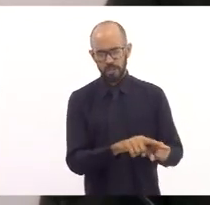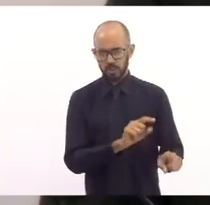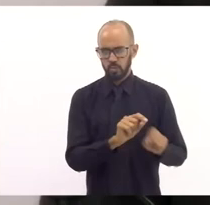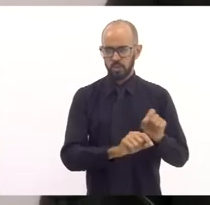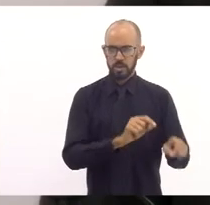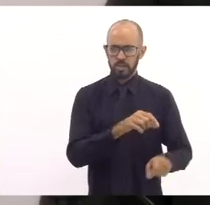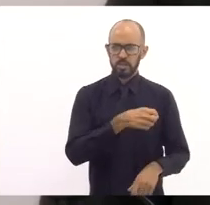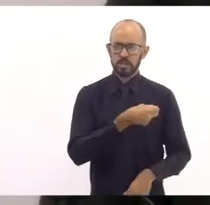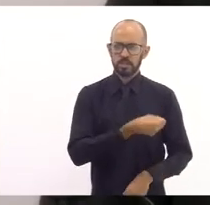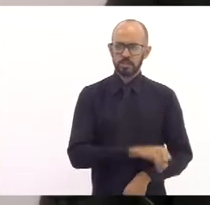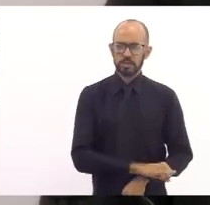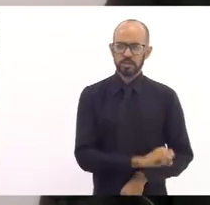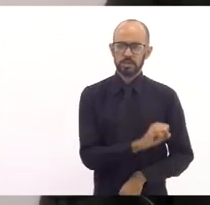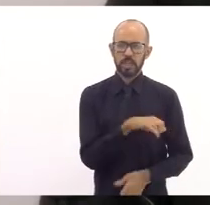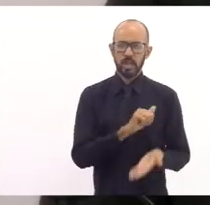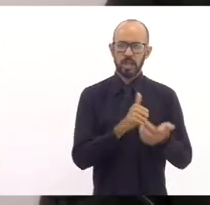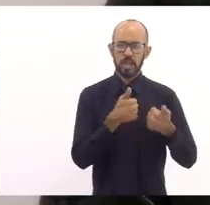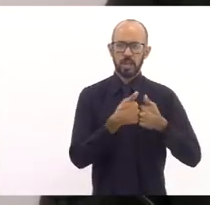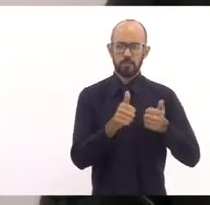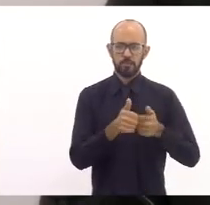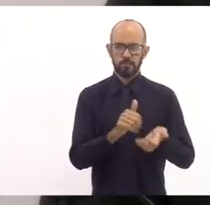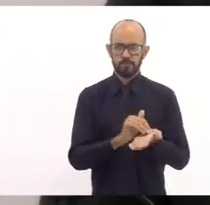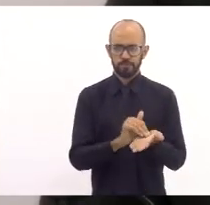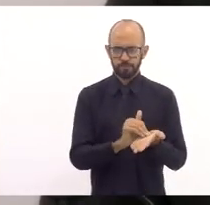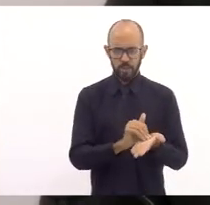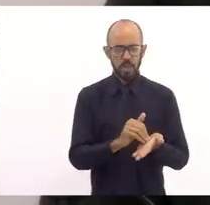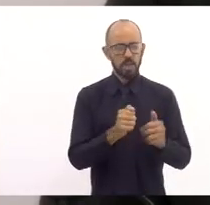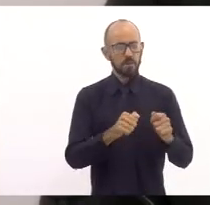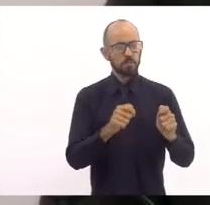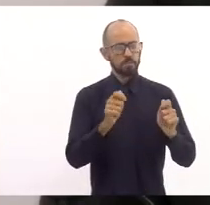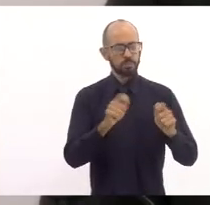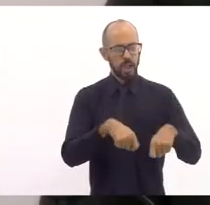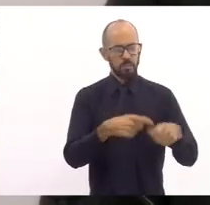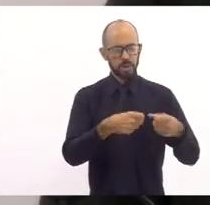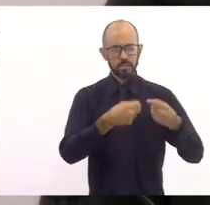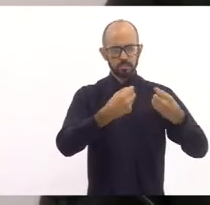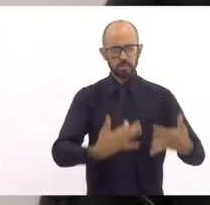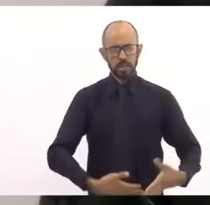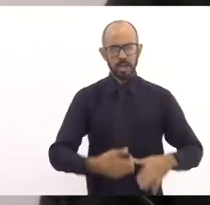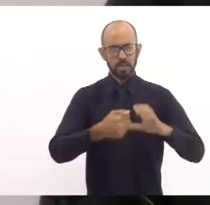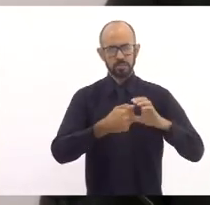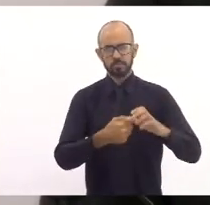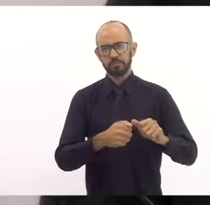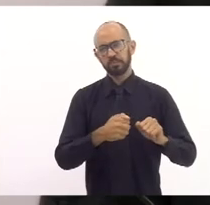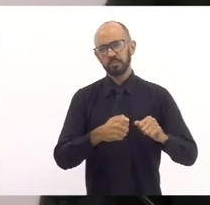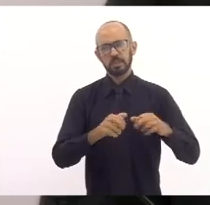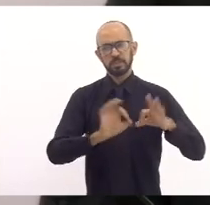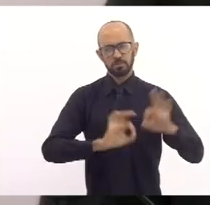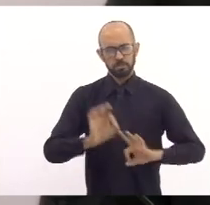CETRANS já pode trazer alguns elementos sobre esse plano anunciado pelo governador